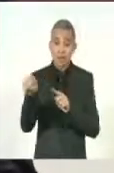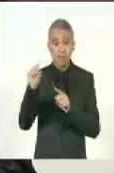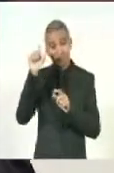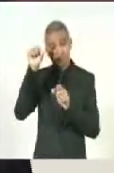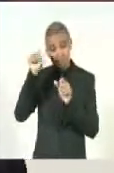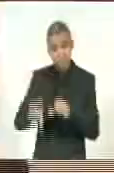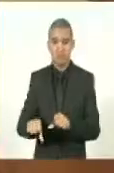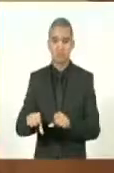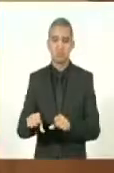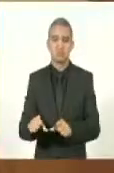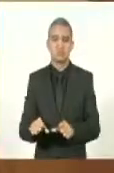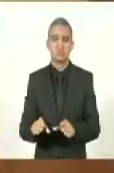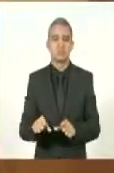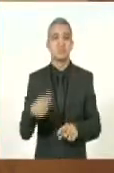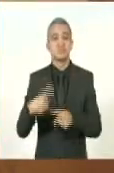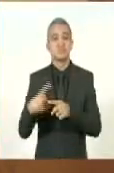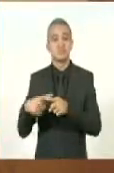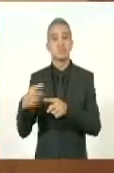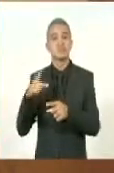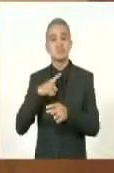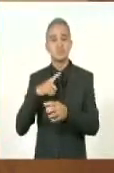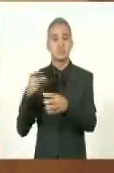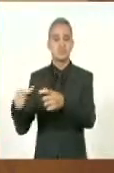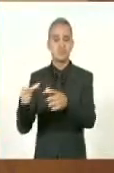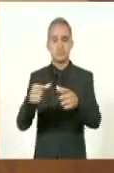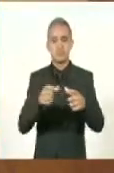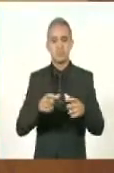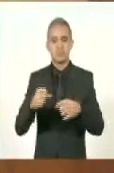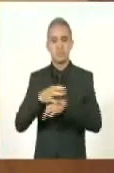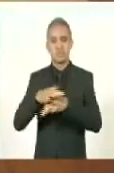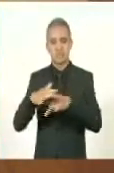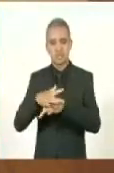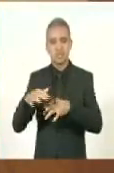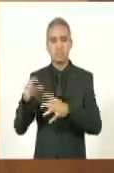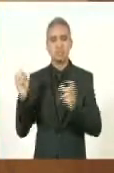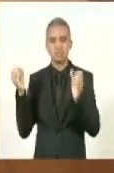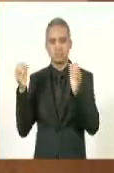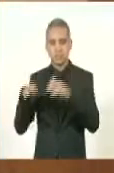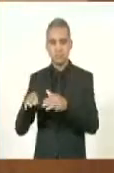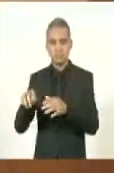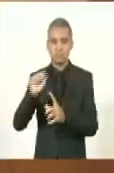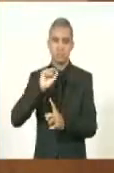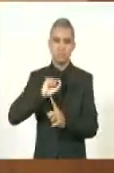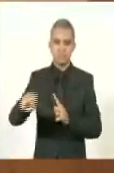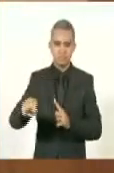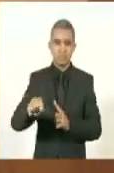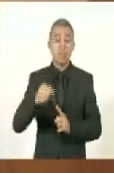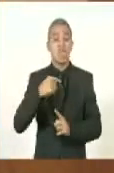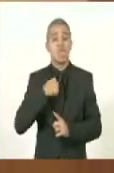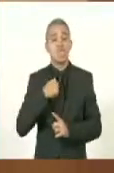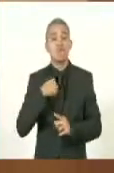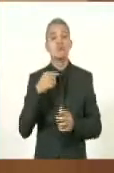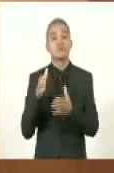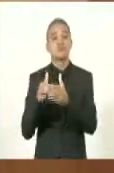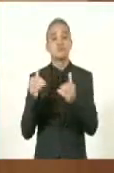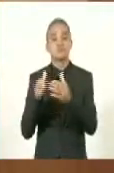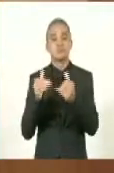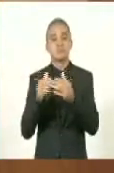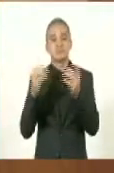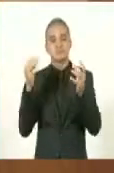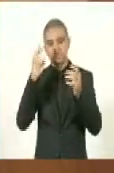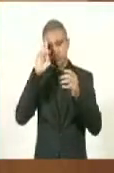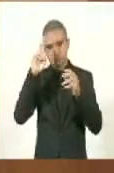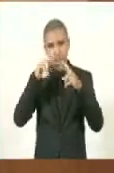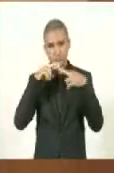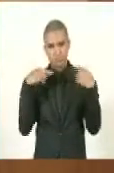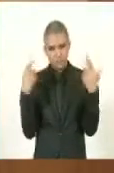várias cidades, e de já estou pedindo uma audiência com o superintendente do banco para solicitar que ele tome